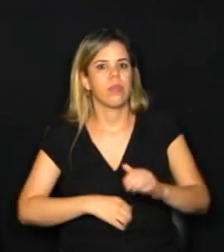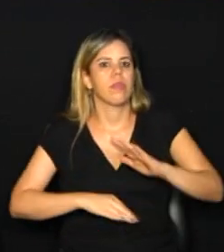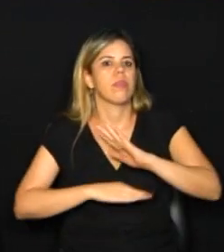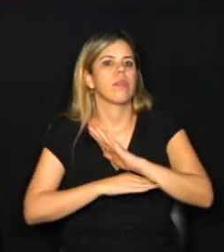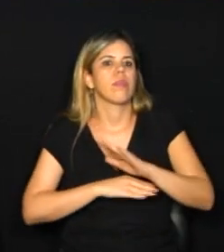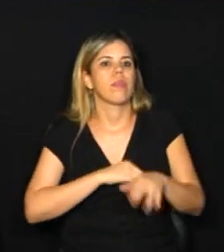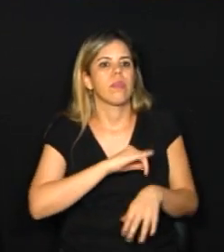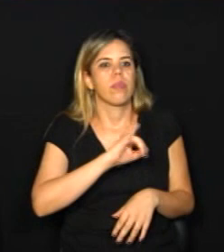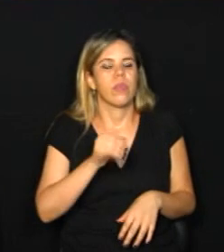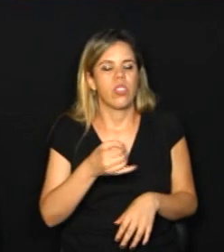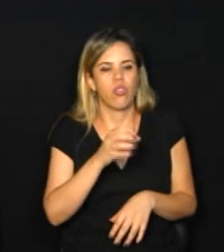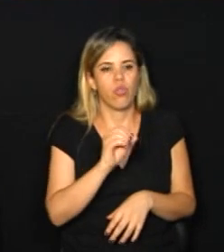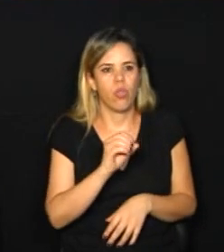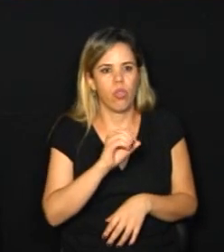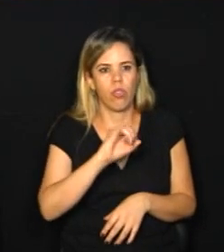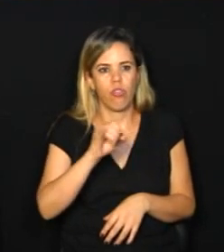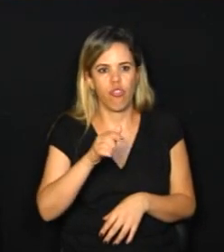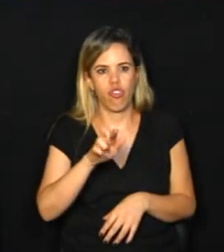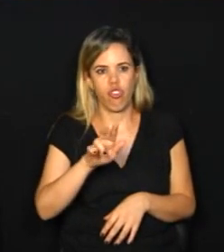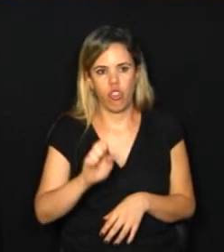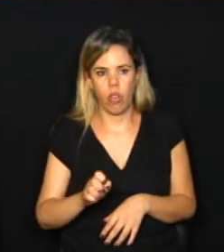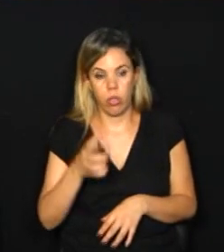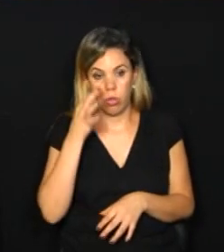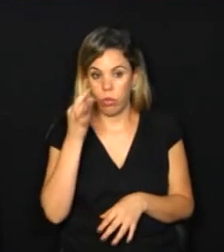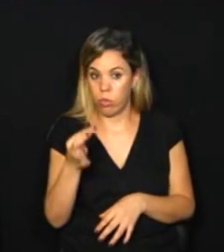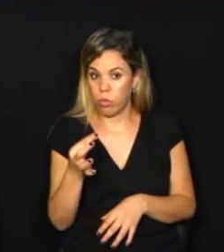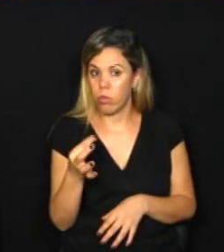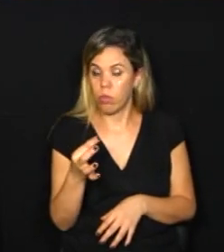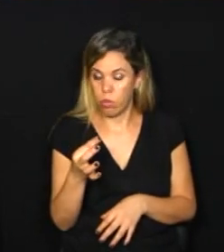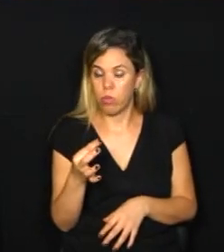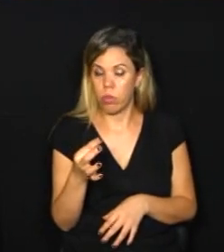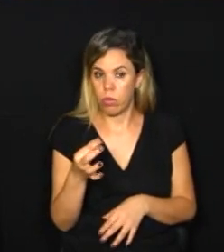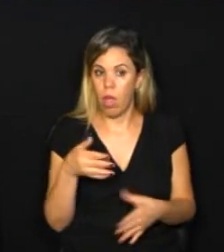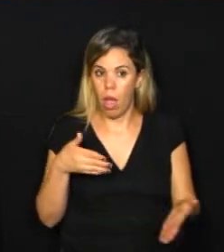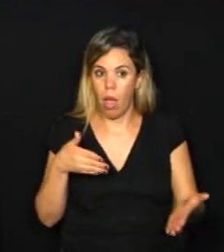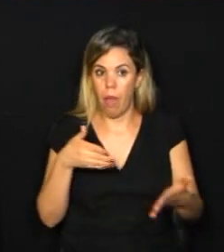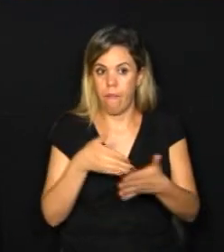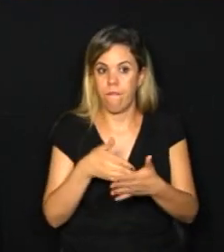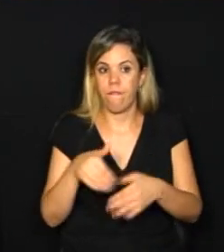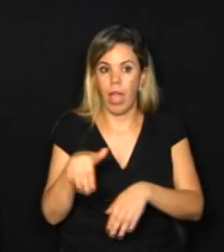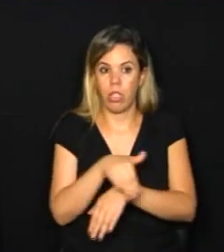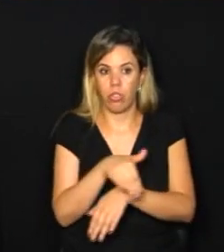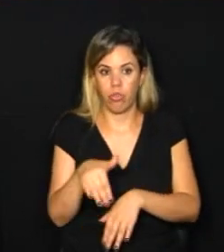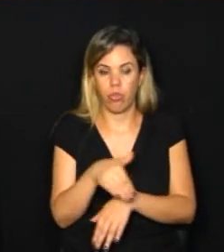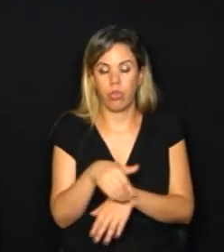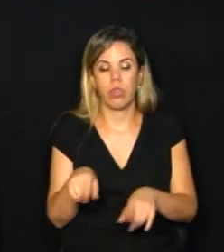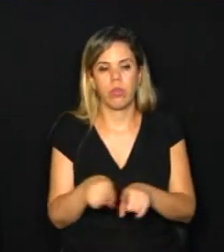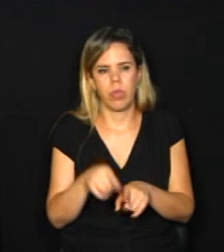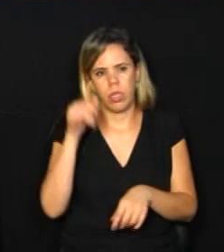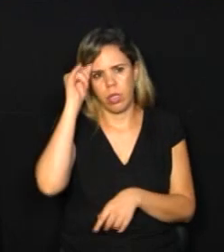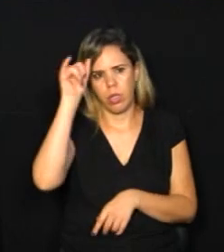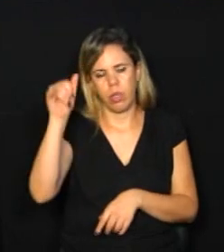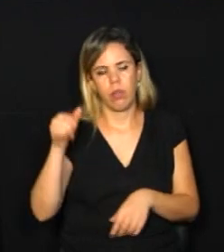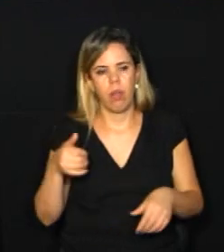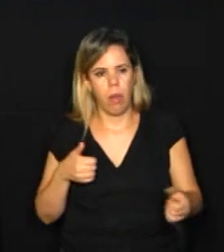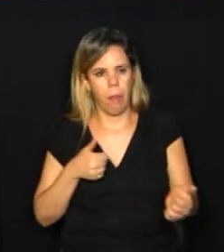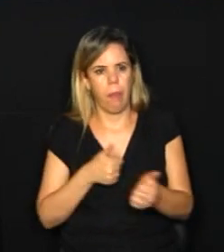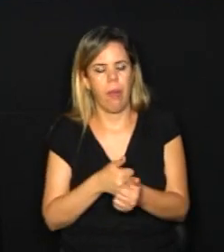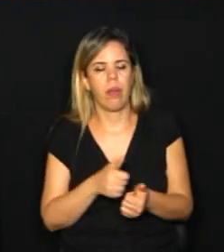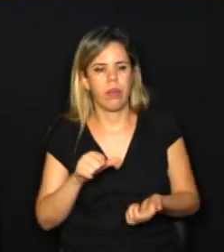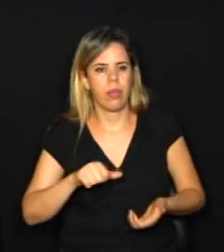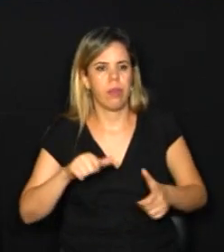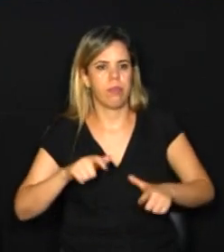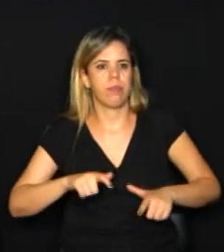João Jorge, Marechal Carmona. Então, fique atento a estes bloqueios e, se possível, evite transitar pelo